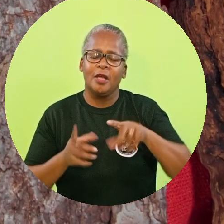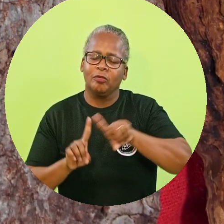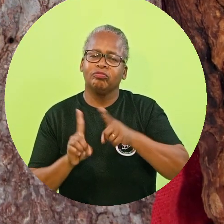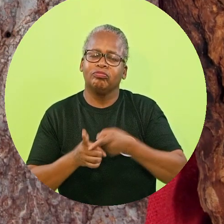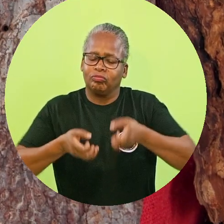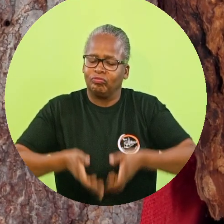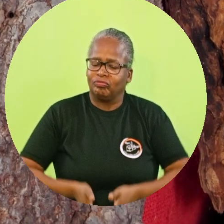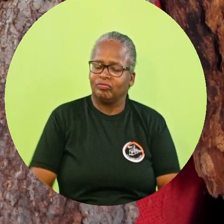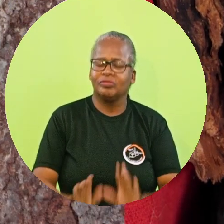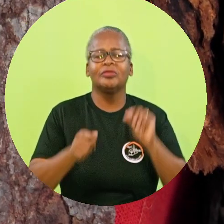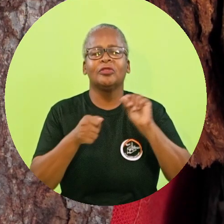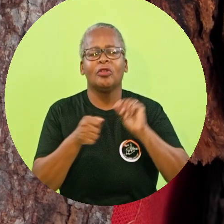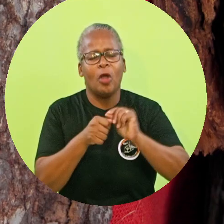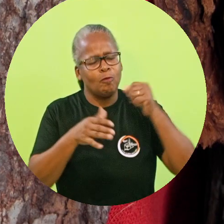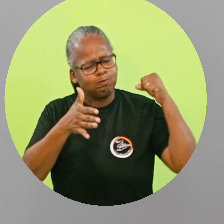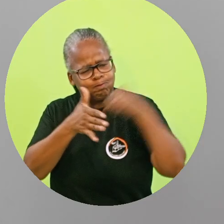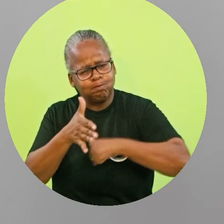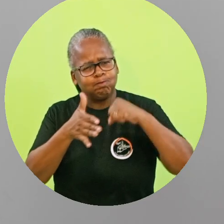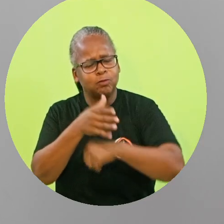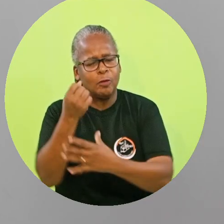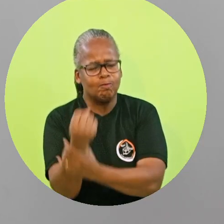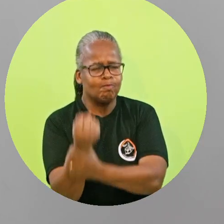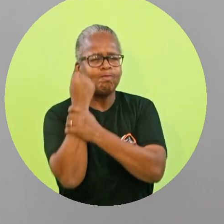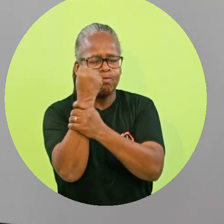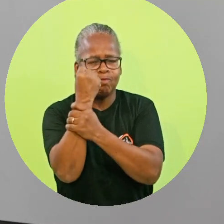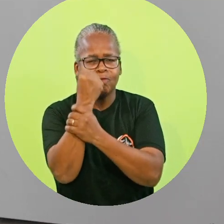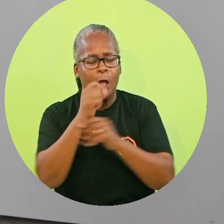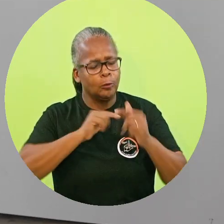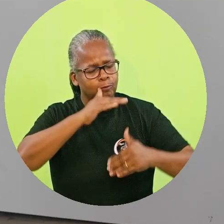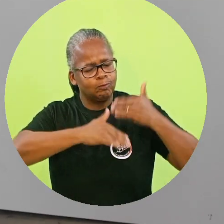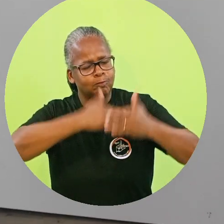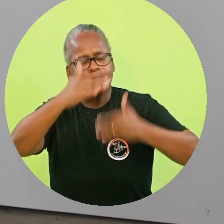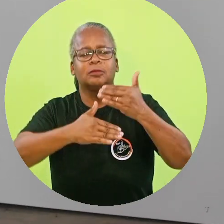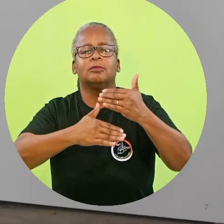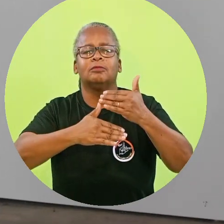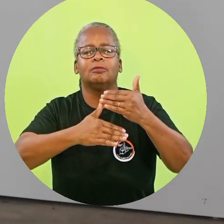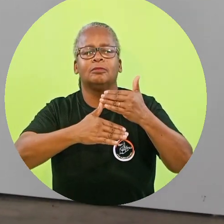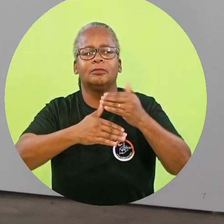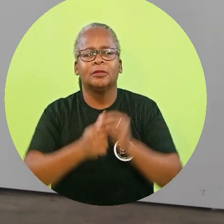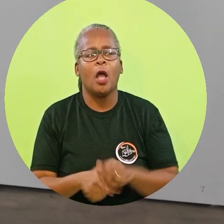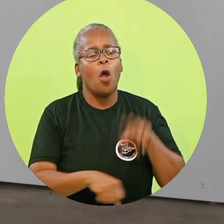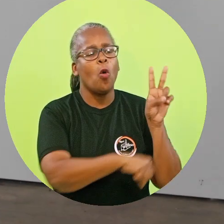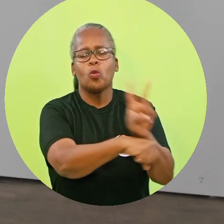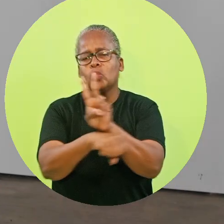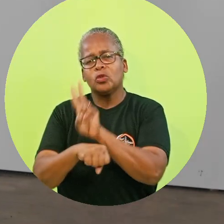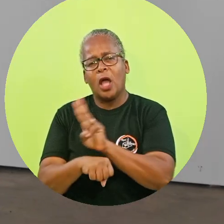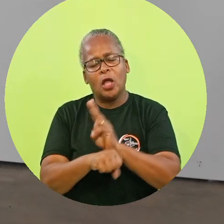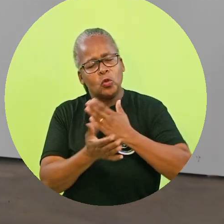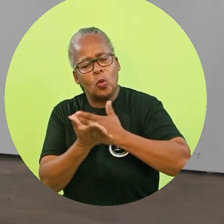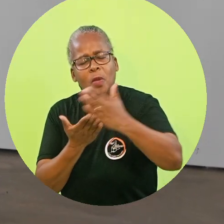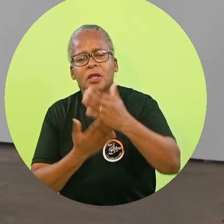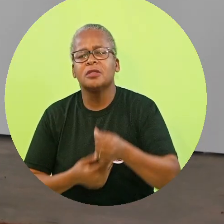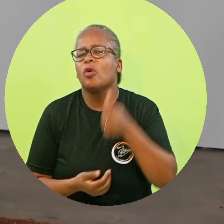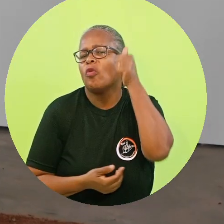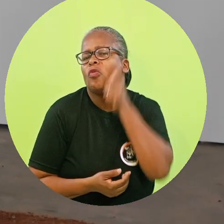benzedeiras, curandeiras, tecendo resistência, resiliência e tradição. Guardiãs do princípio feminino